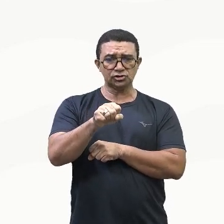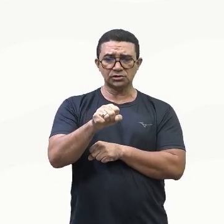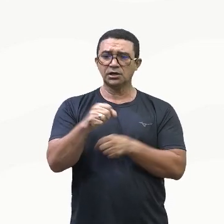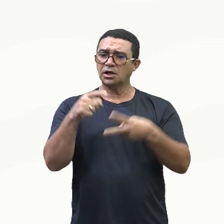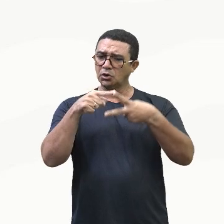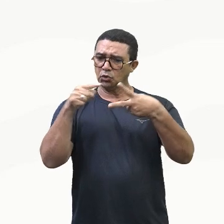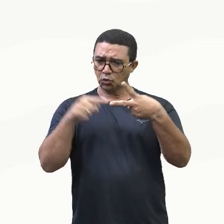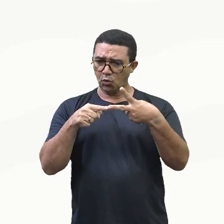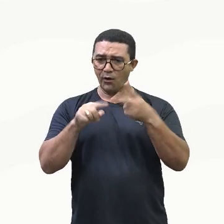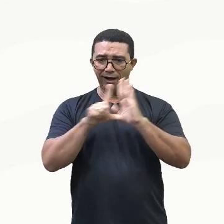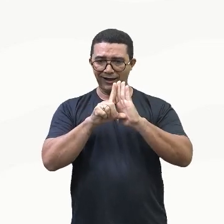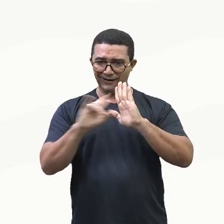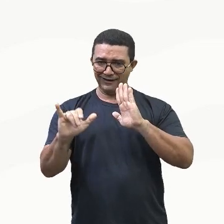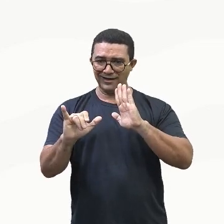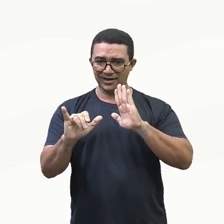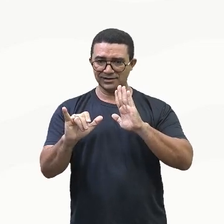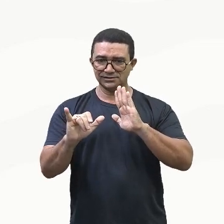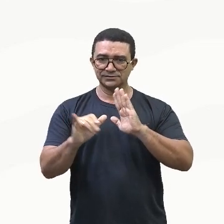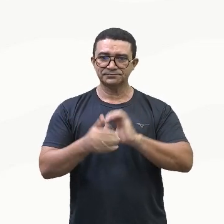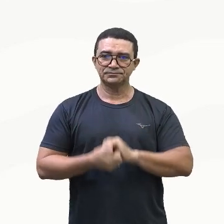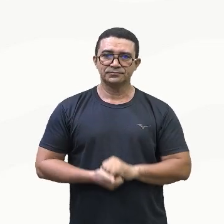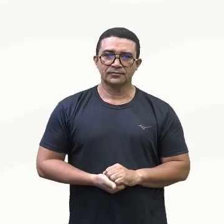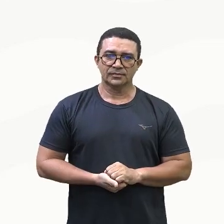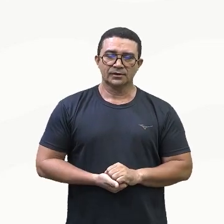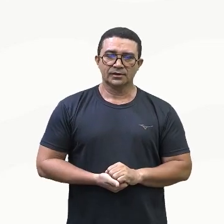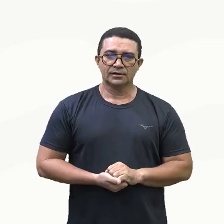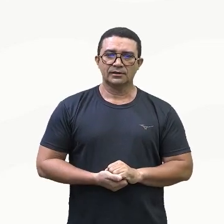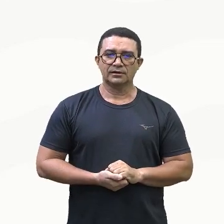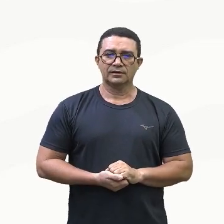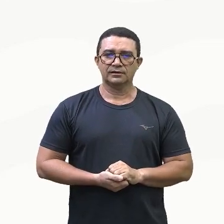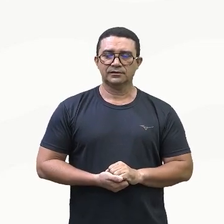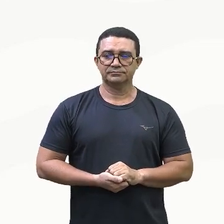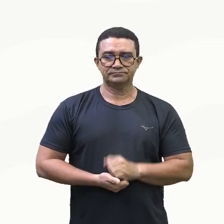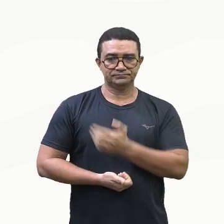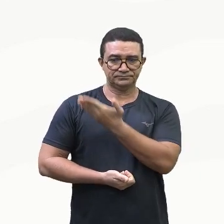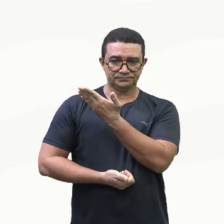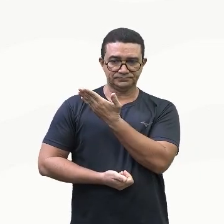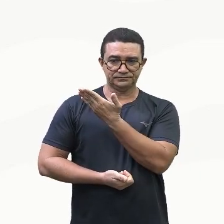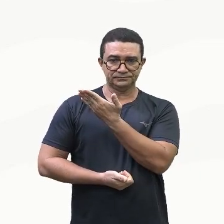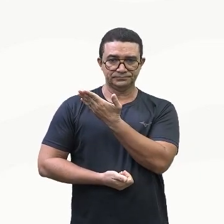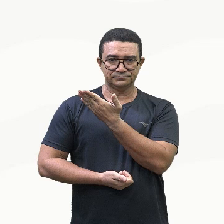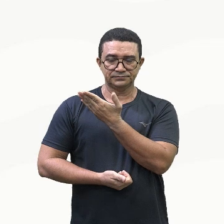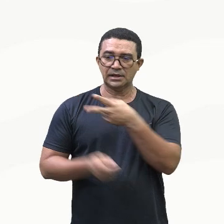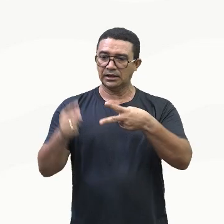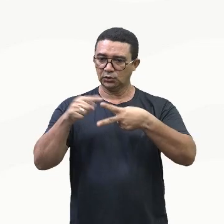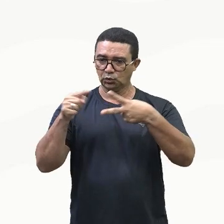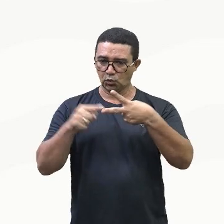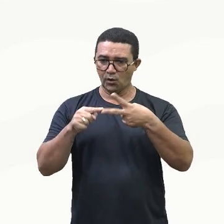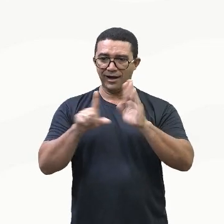duas leis que eu acabei de mencioná-las, a 10.639 e a